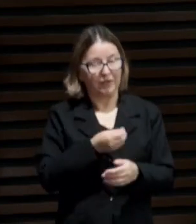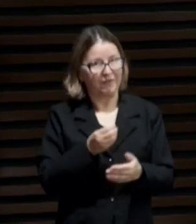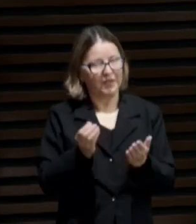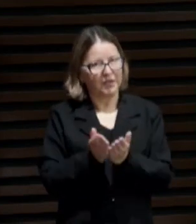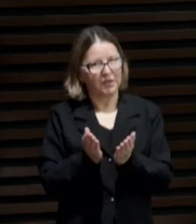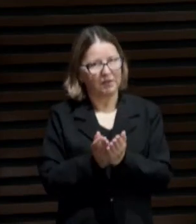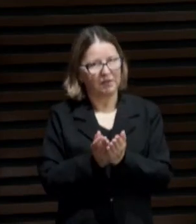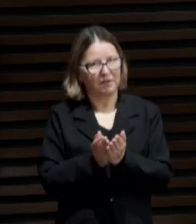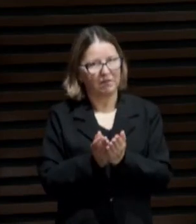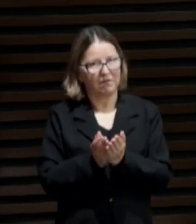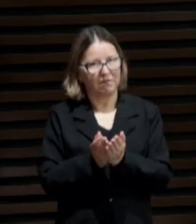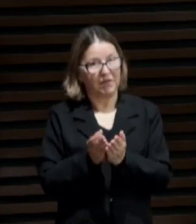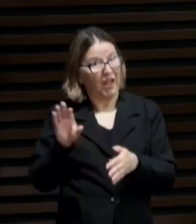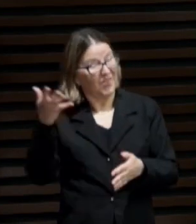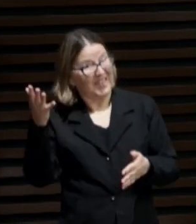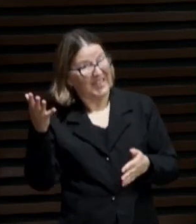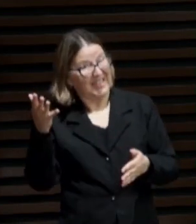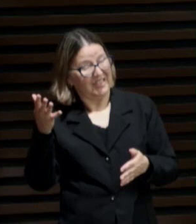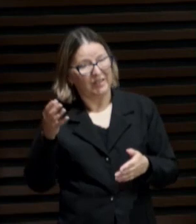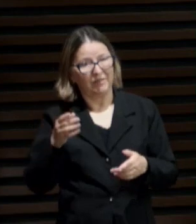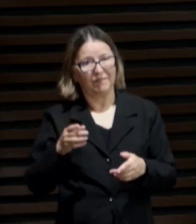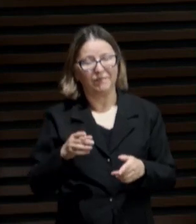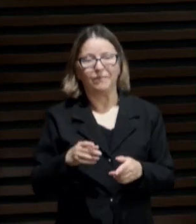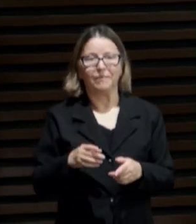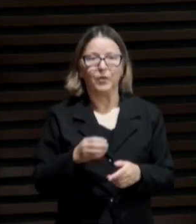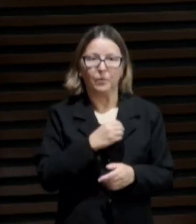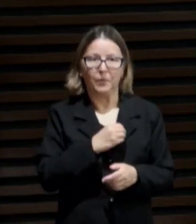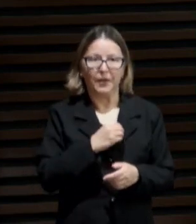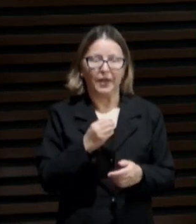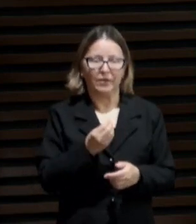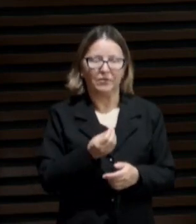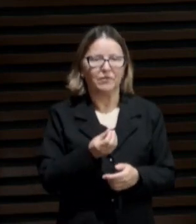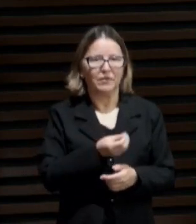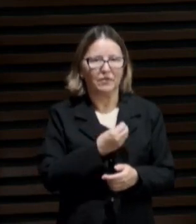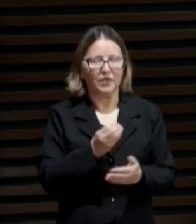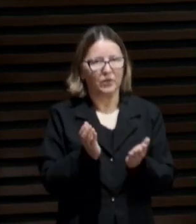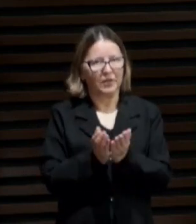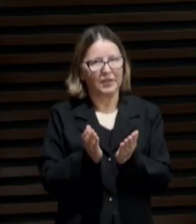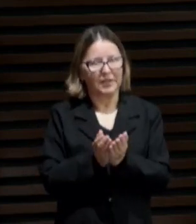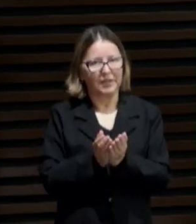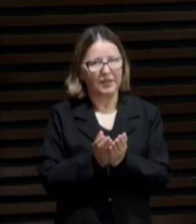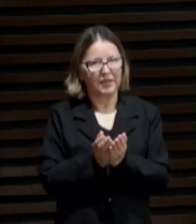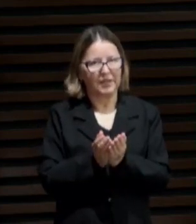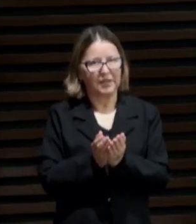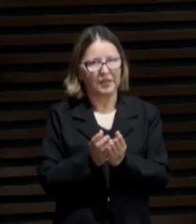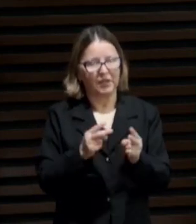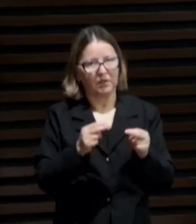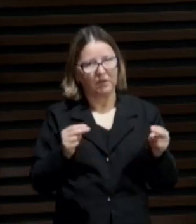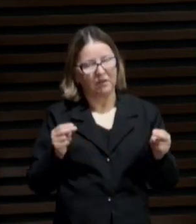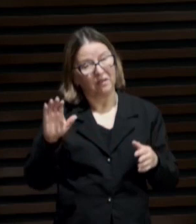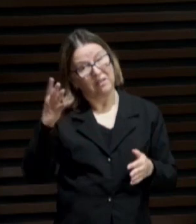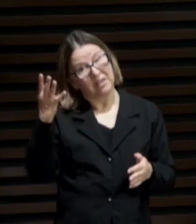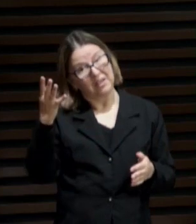acidente de percurso. O pecado na vida do cristão é uma coisa que ela vai